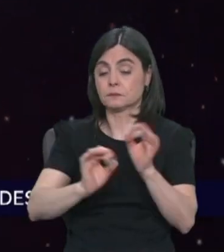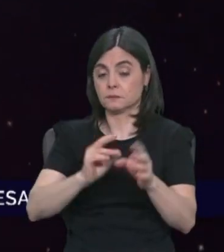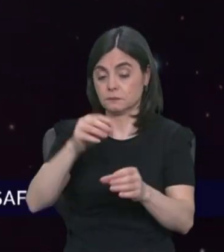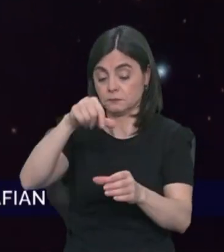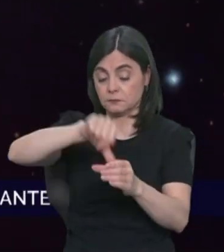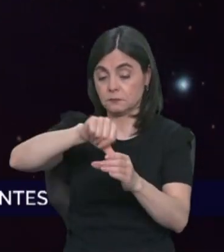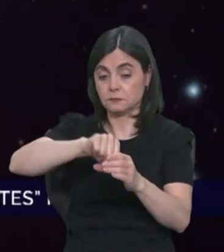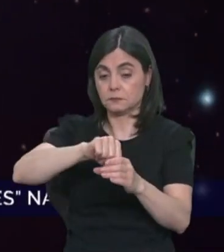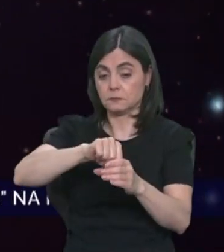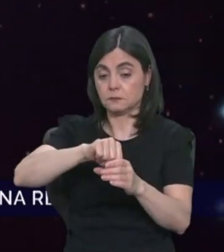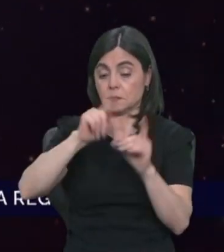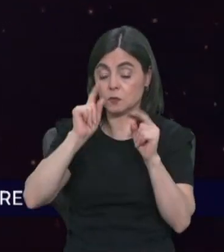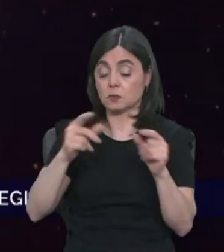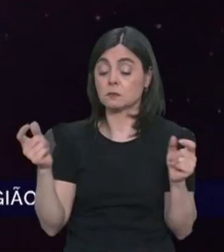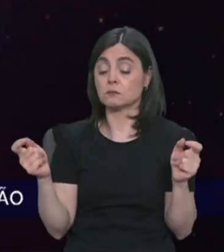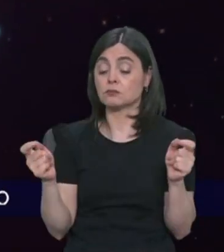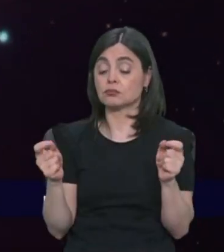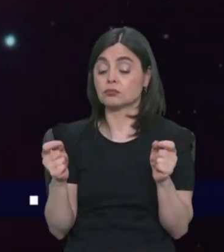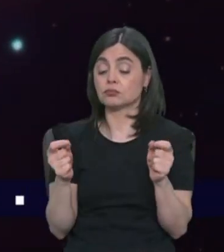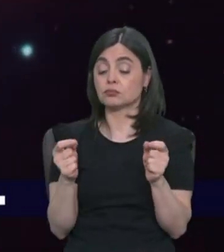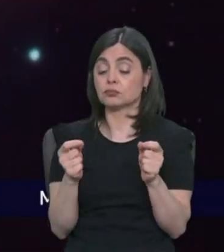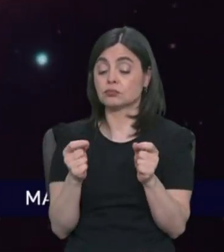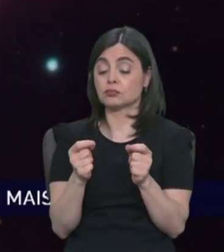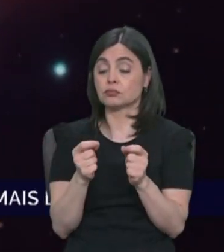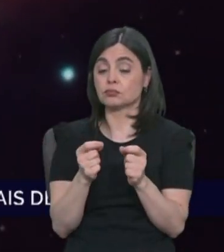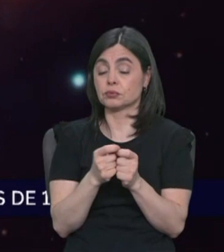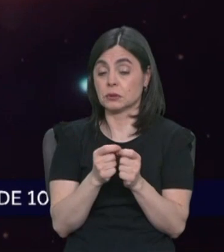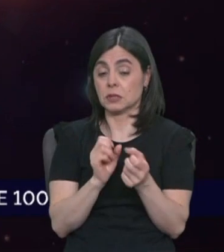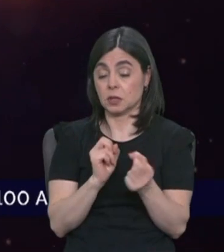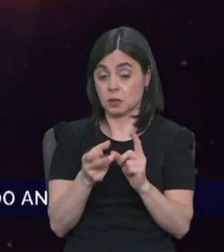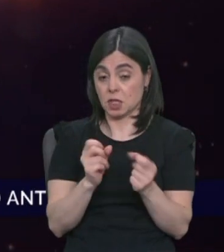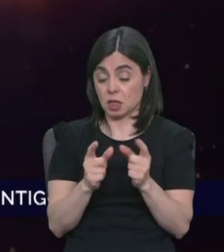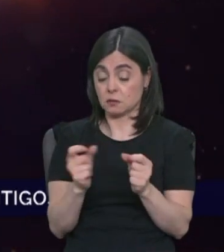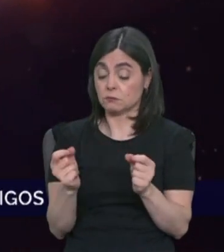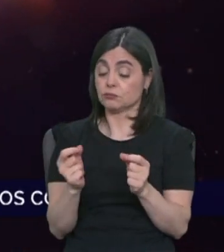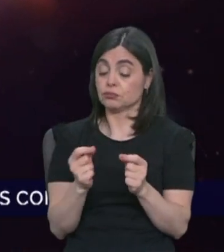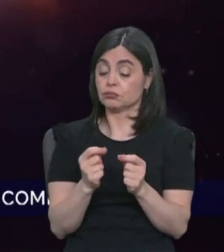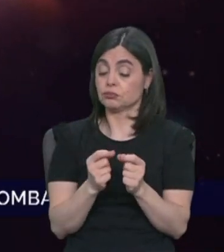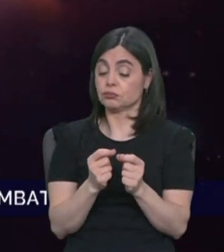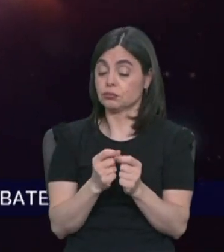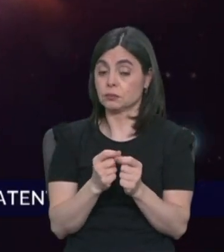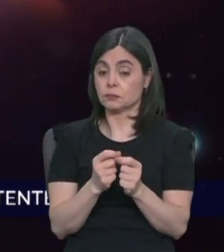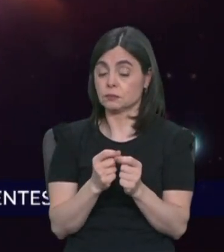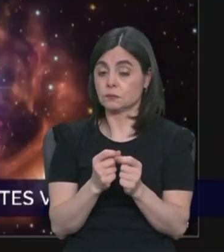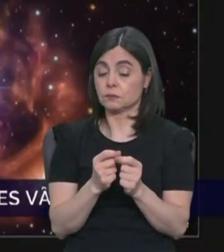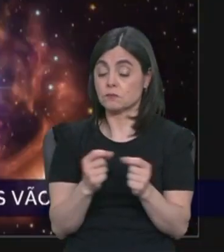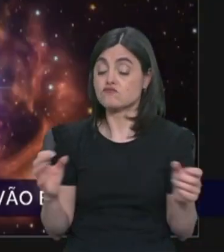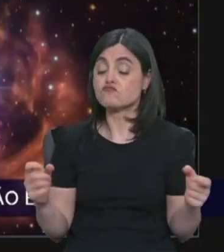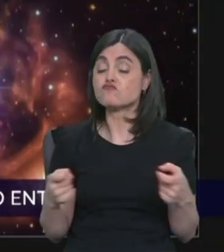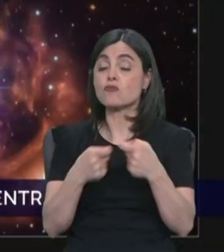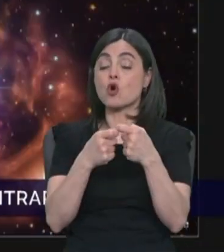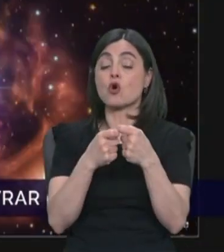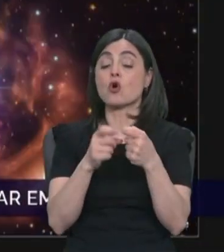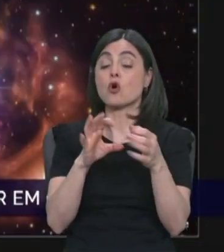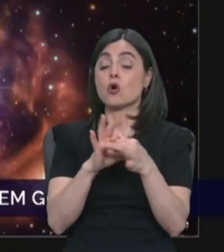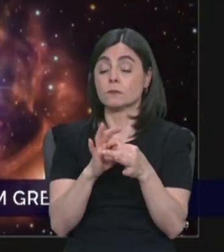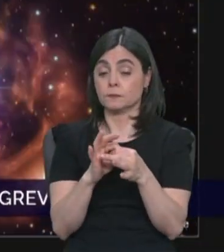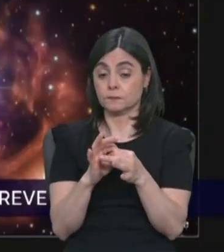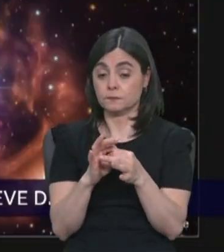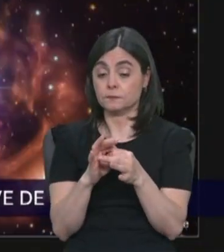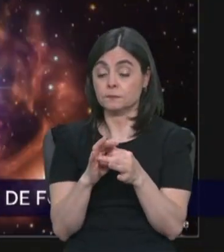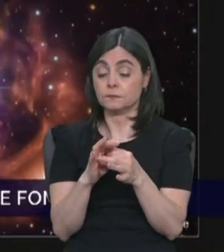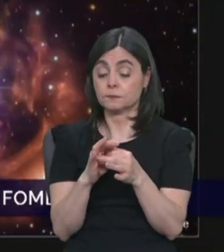interiores começaram-se a aproximar cada vez mais, até que se fundiram. Ao